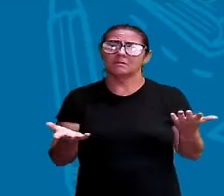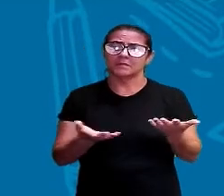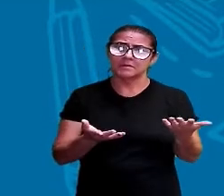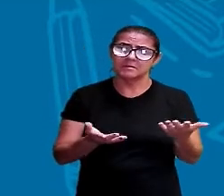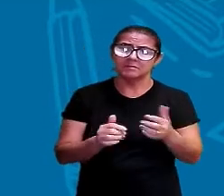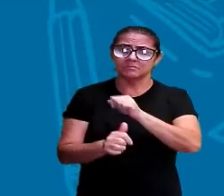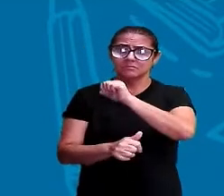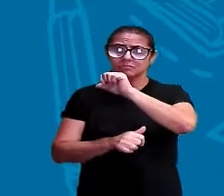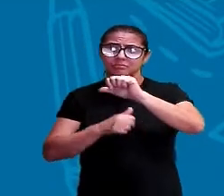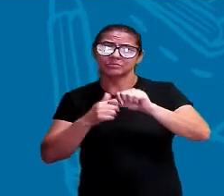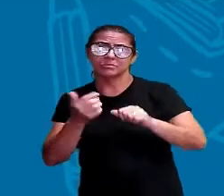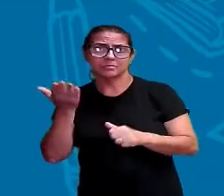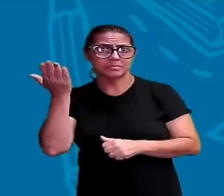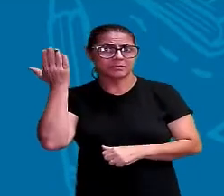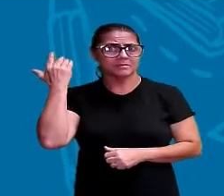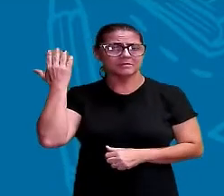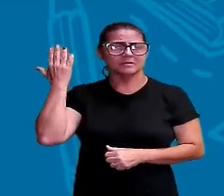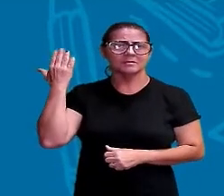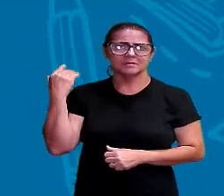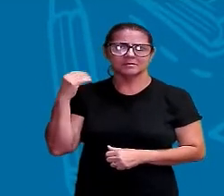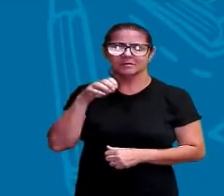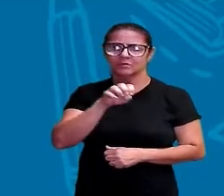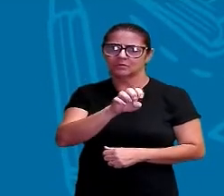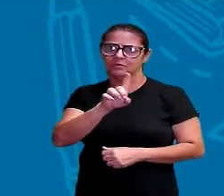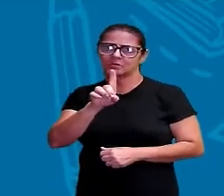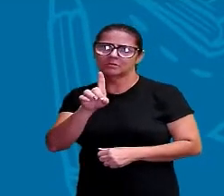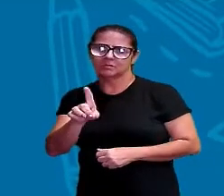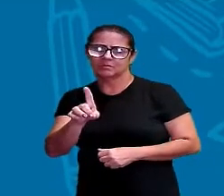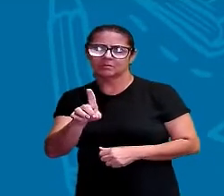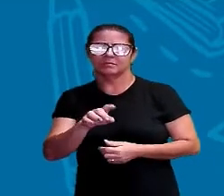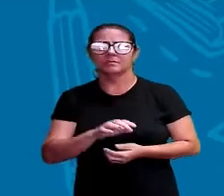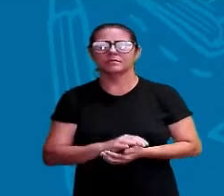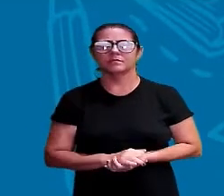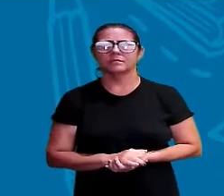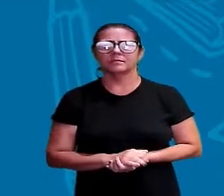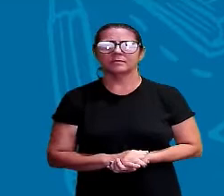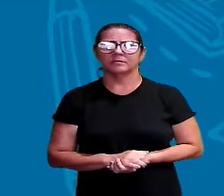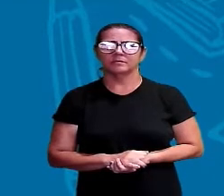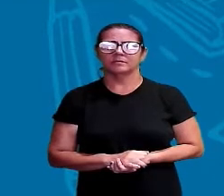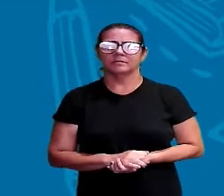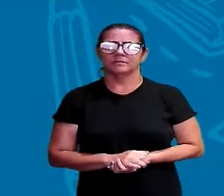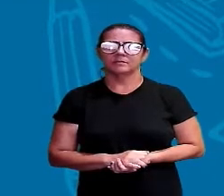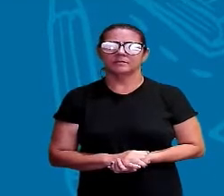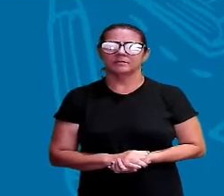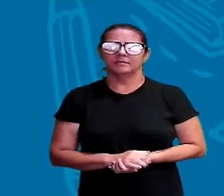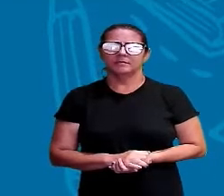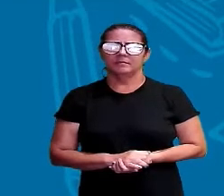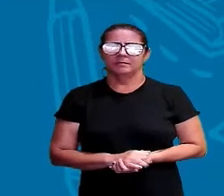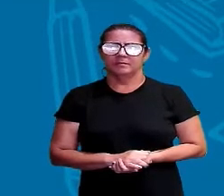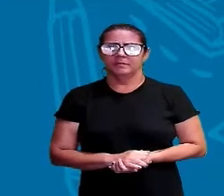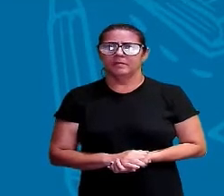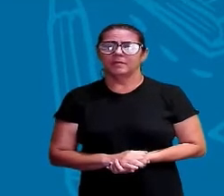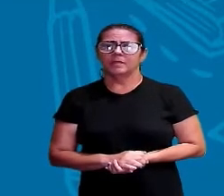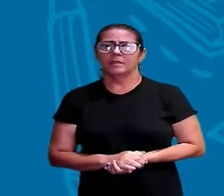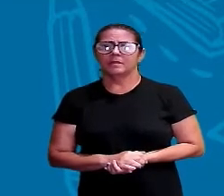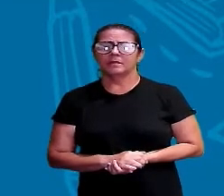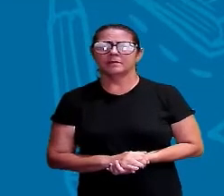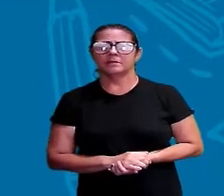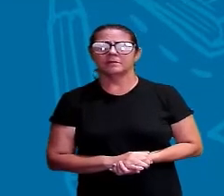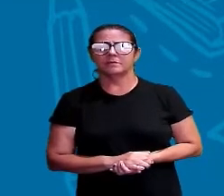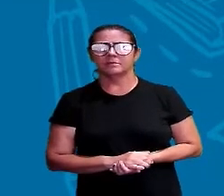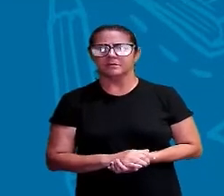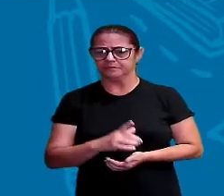de passado quando a gente acrescenta ED. Certo? Bom, temos aí o caso do